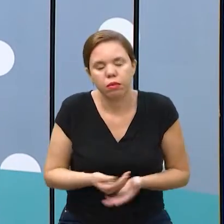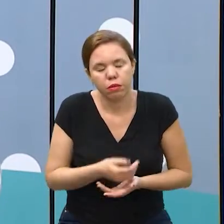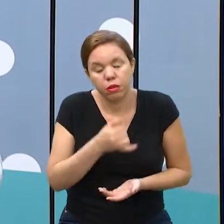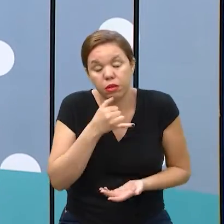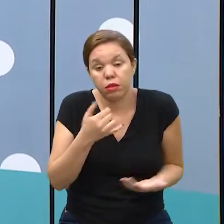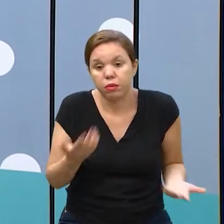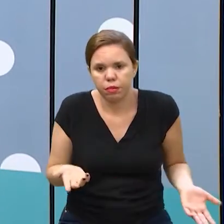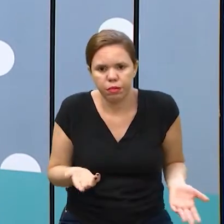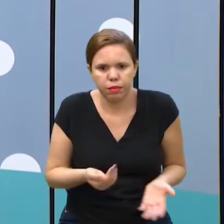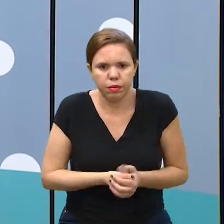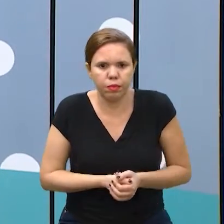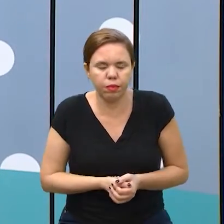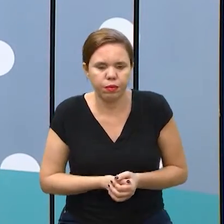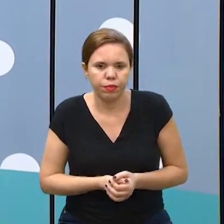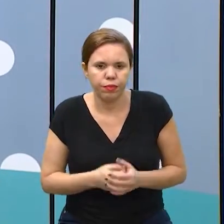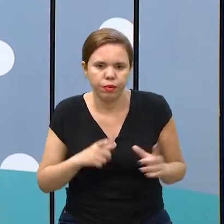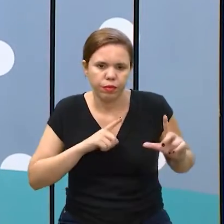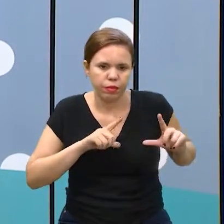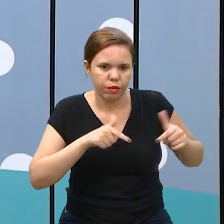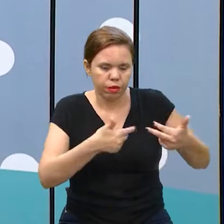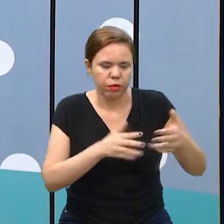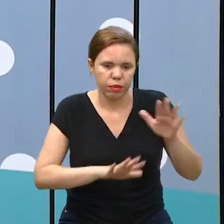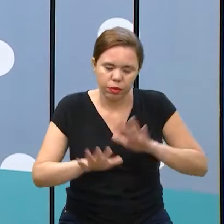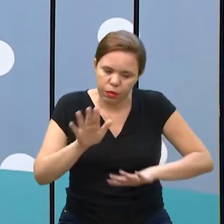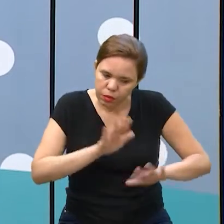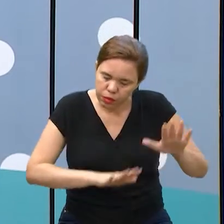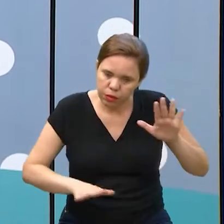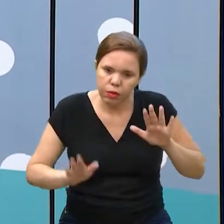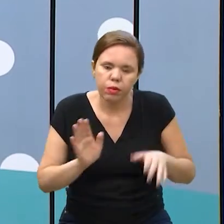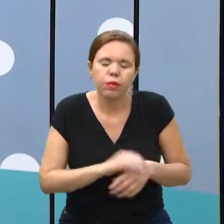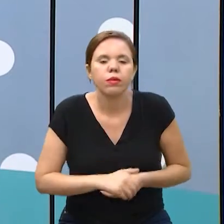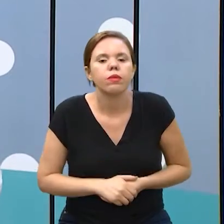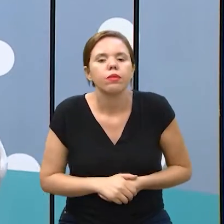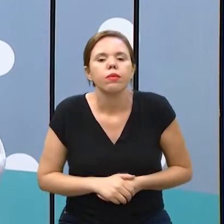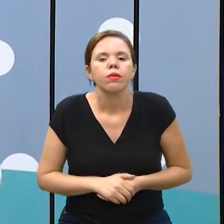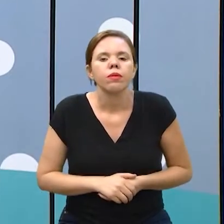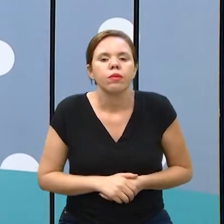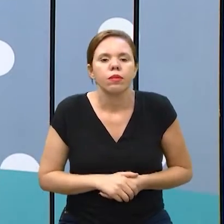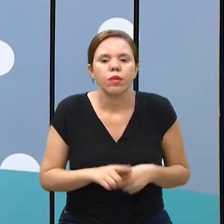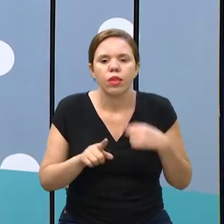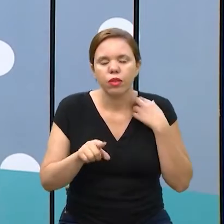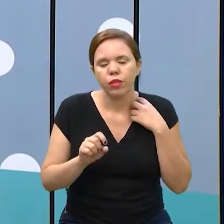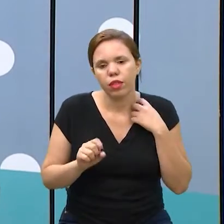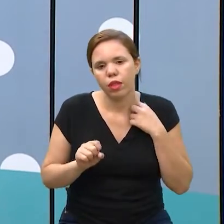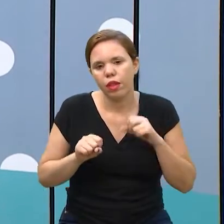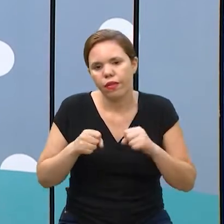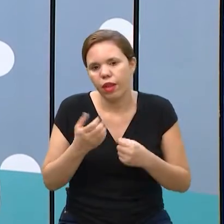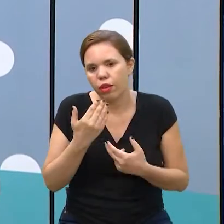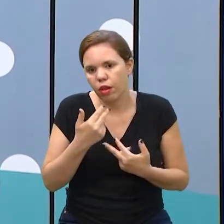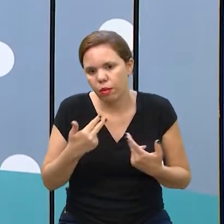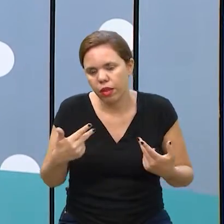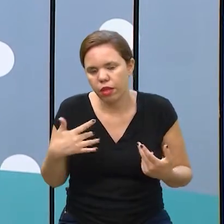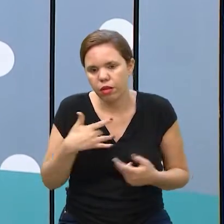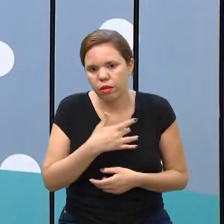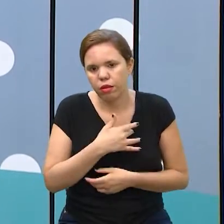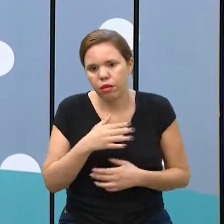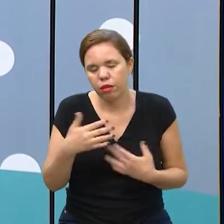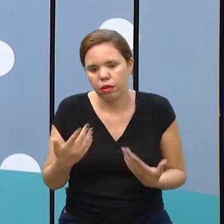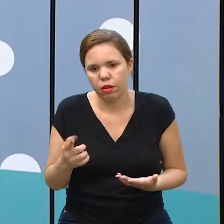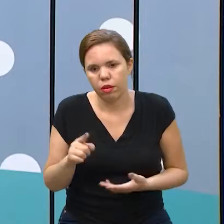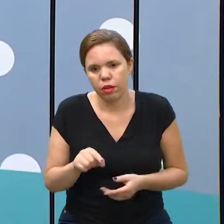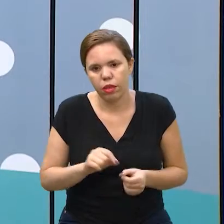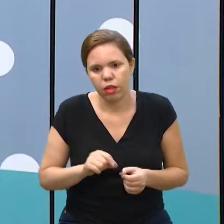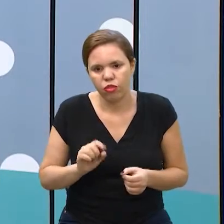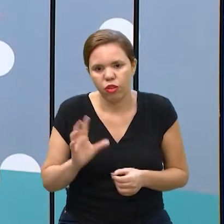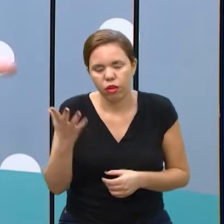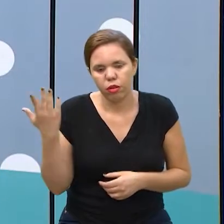exemplo. Então, você tem que tomar uma série de cuidados. Se você defende uma alimentação saudável, você, se de